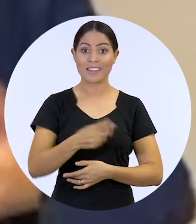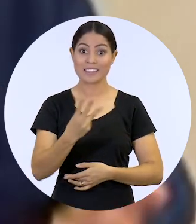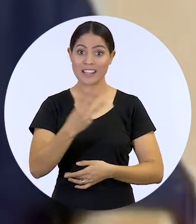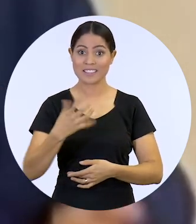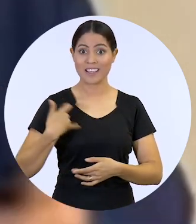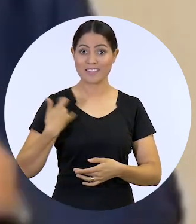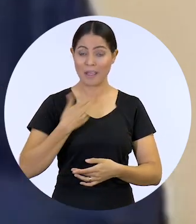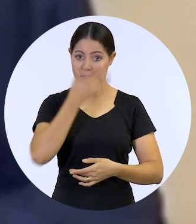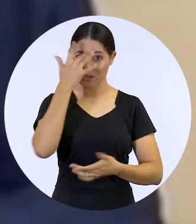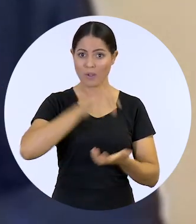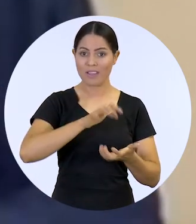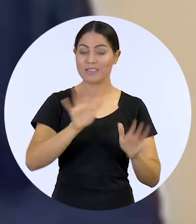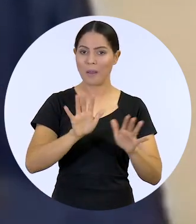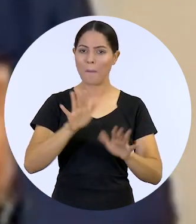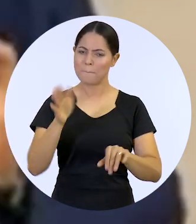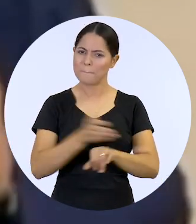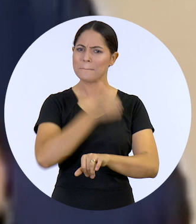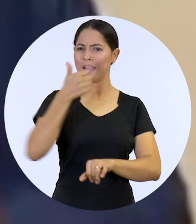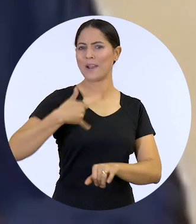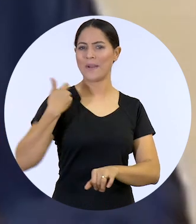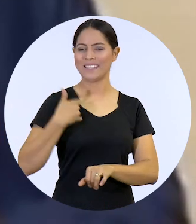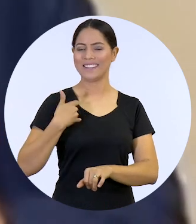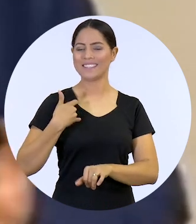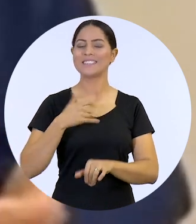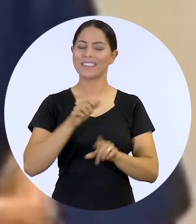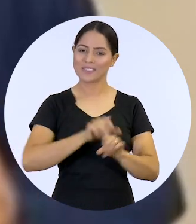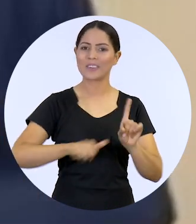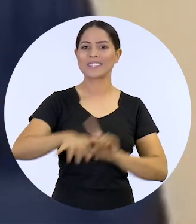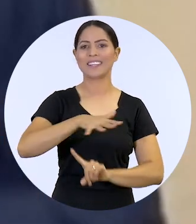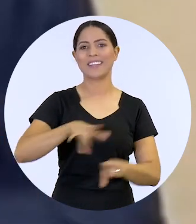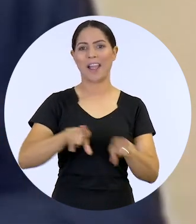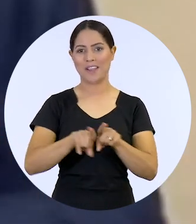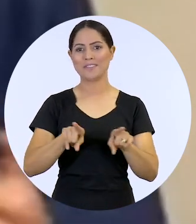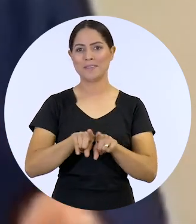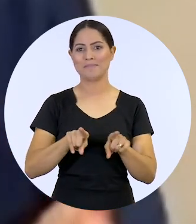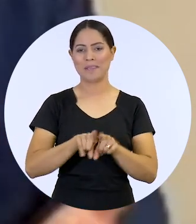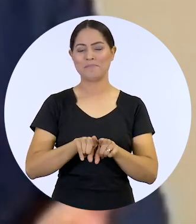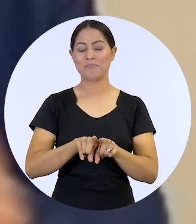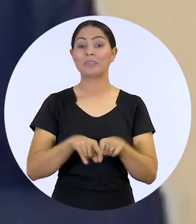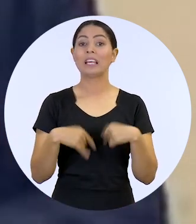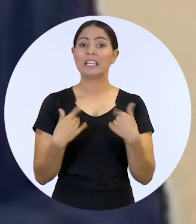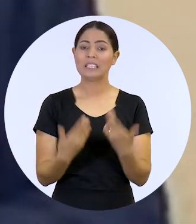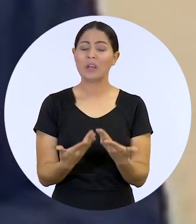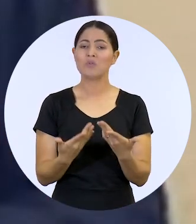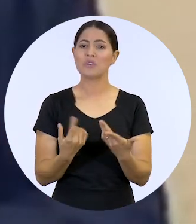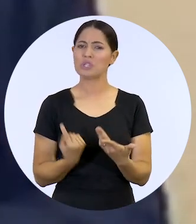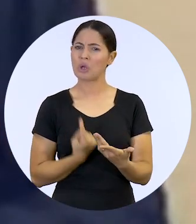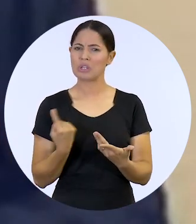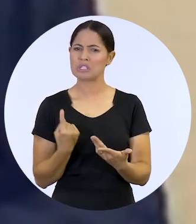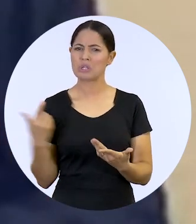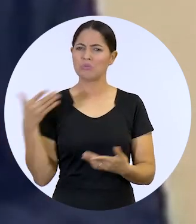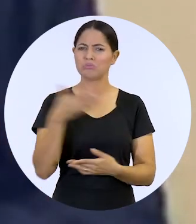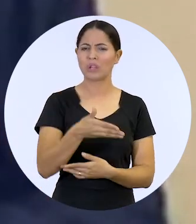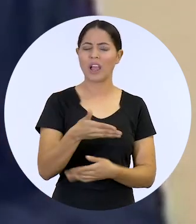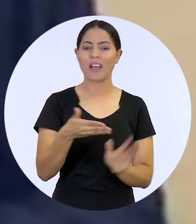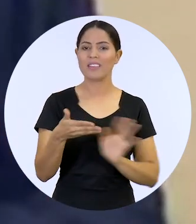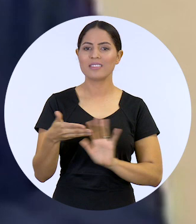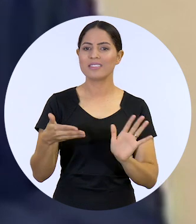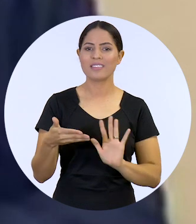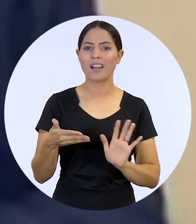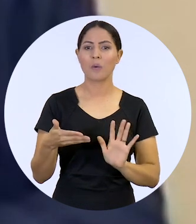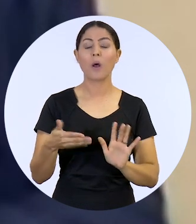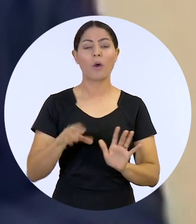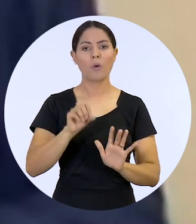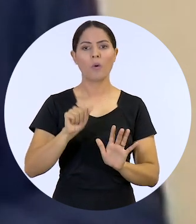melhor idade e também com a sociedade. E ele não vai sozinho, ele é o meio